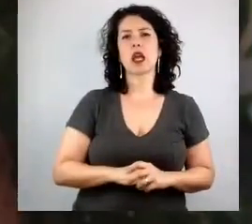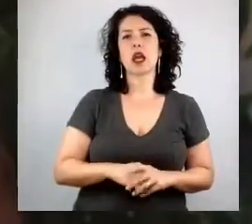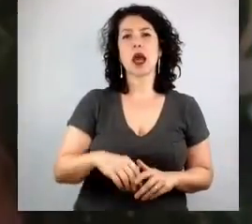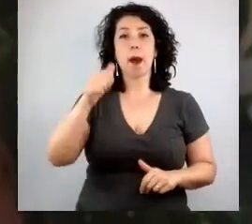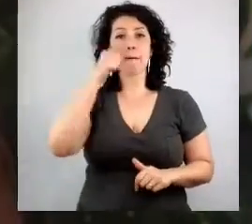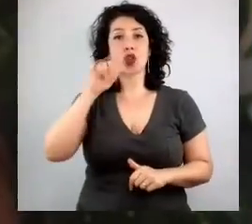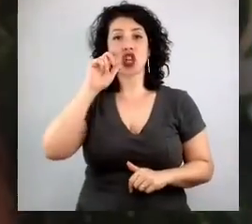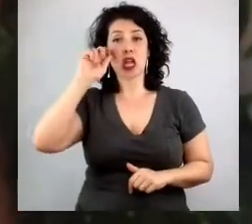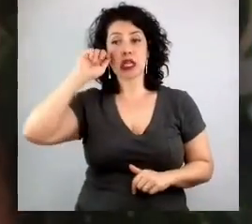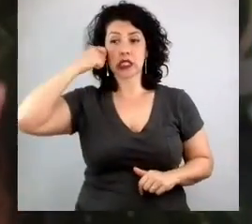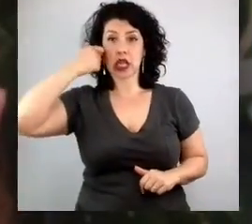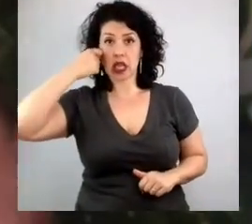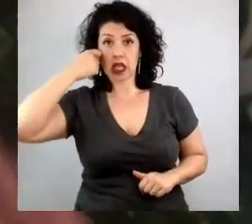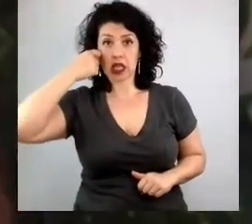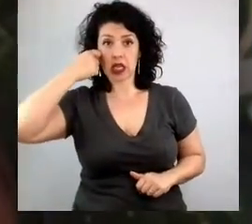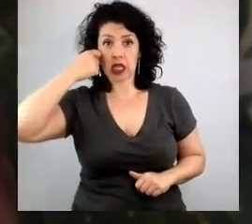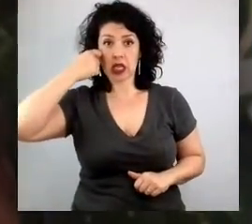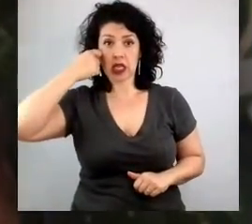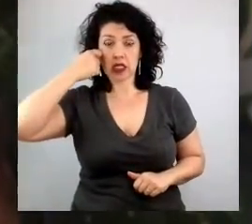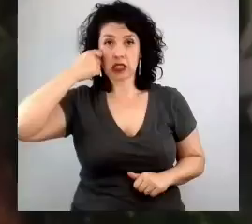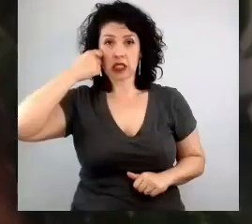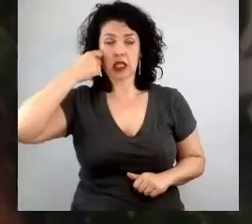a oportunidade.